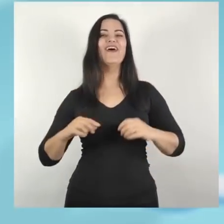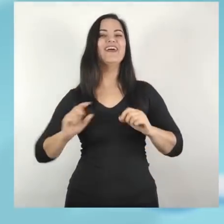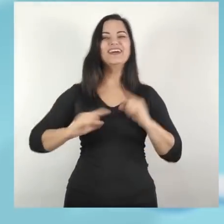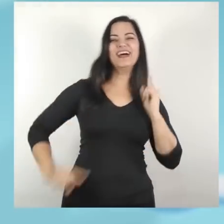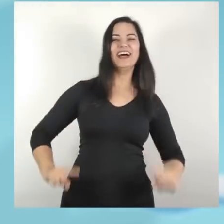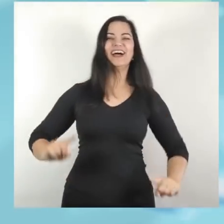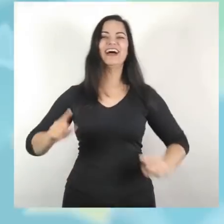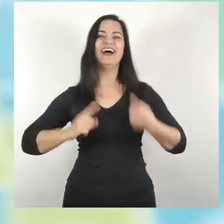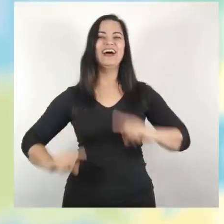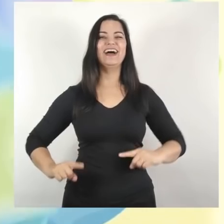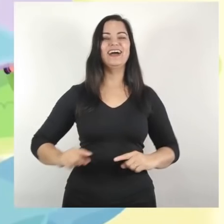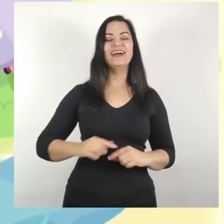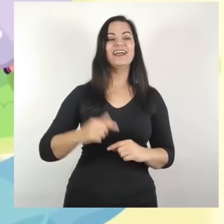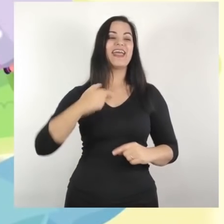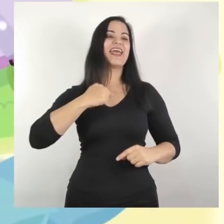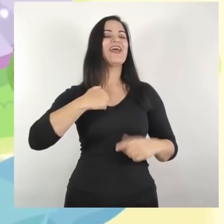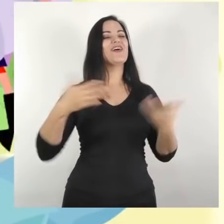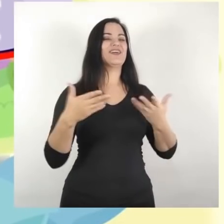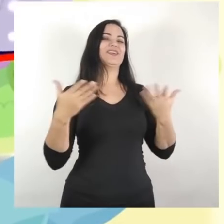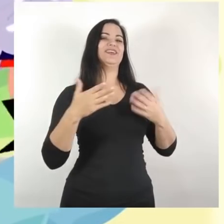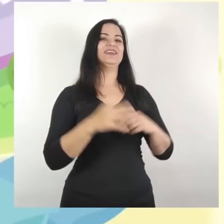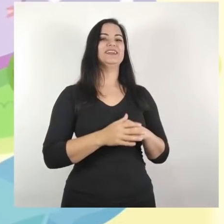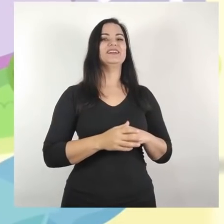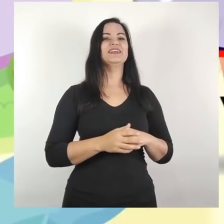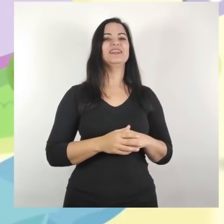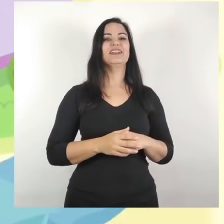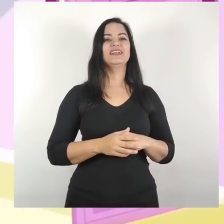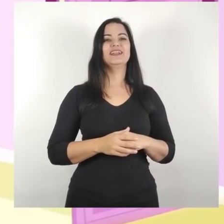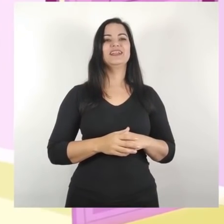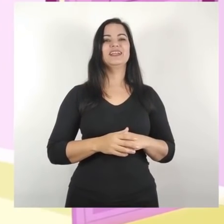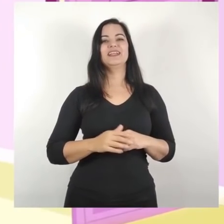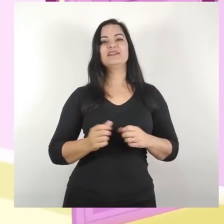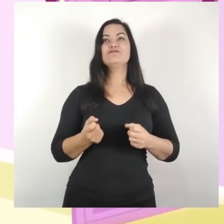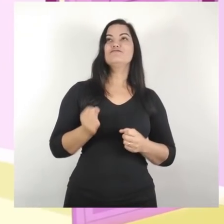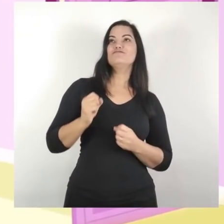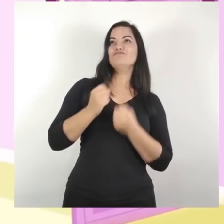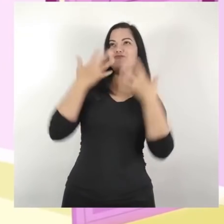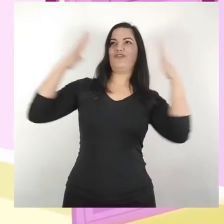Agora eu! Minha vez!